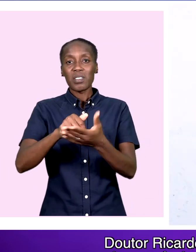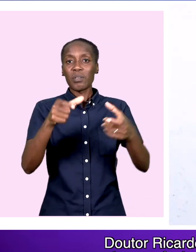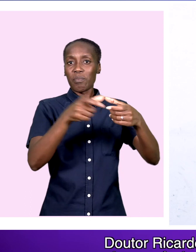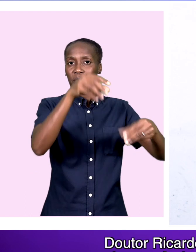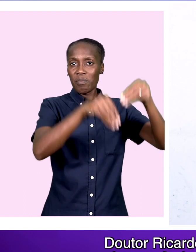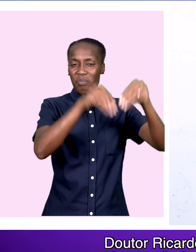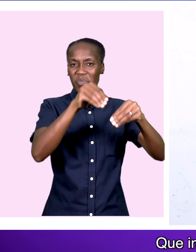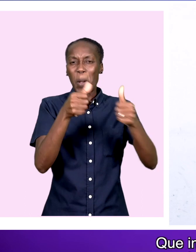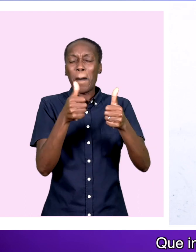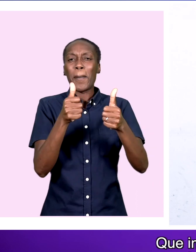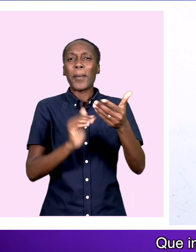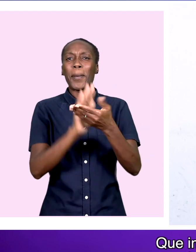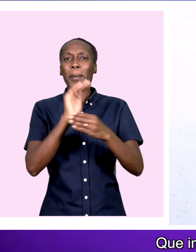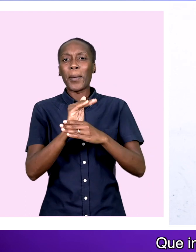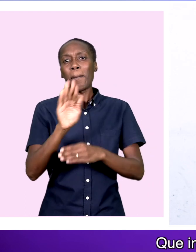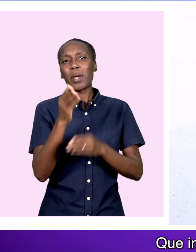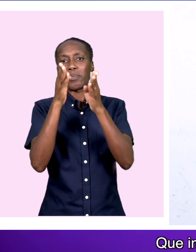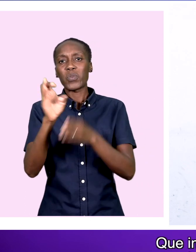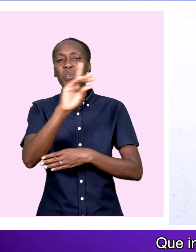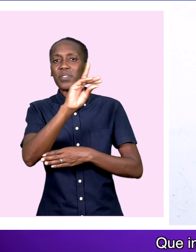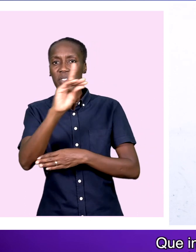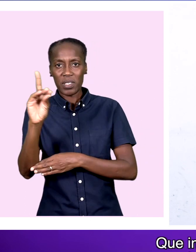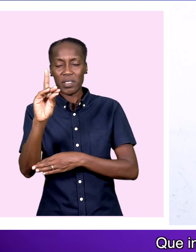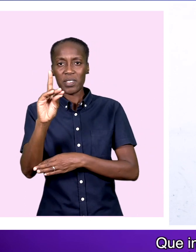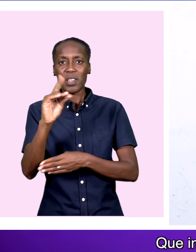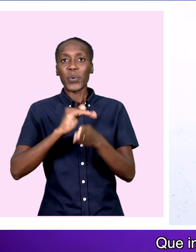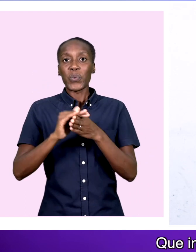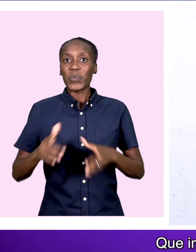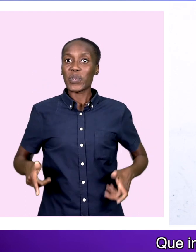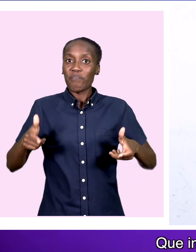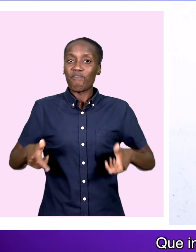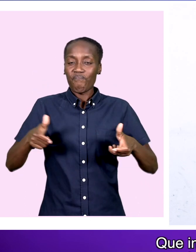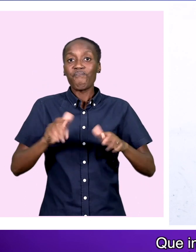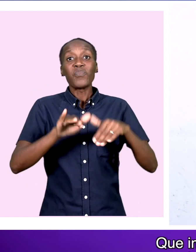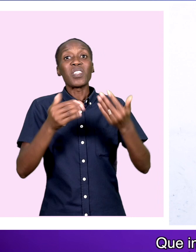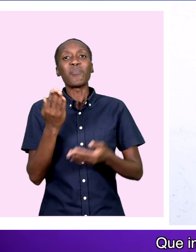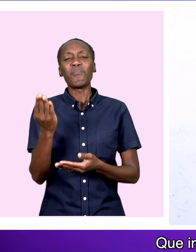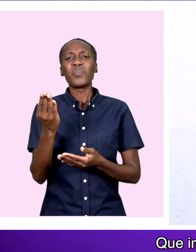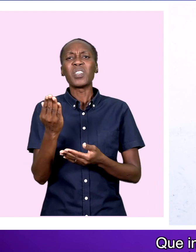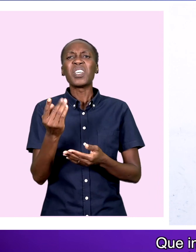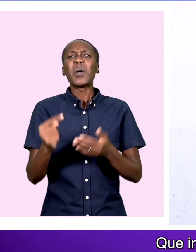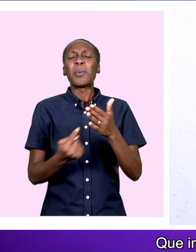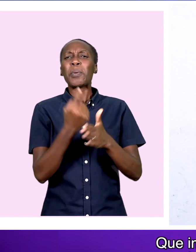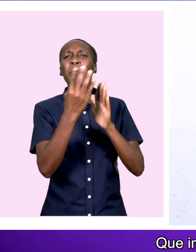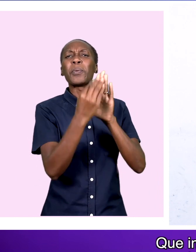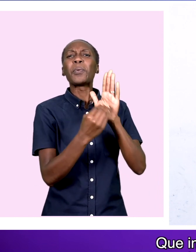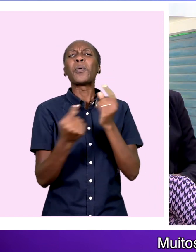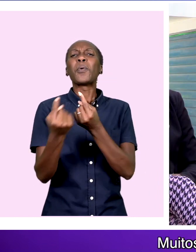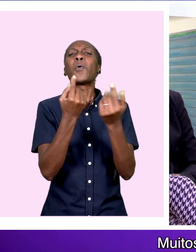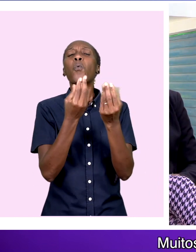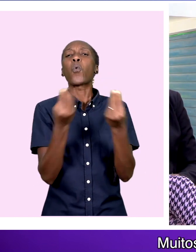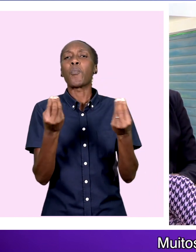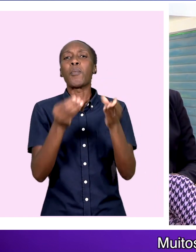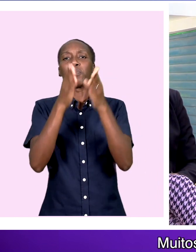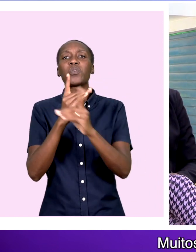com deficiência físico-motora. E que impacto desta realidade que pode trazer aos potenciais eleitores com deficiência?